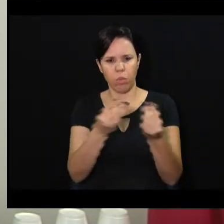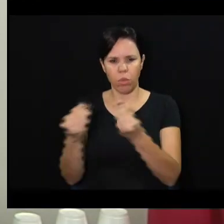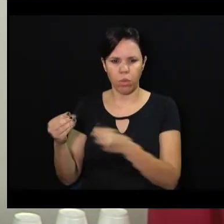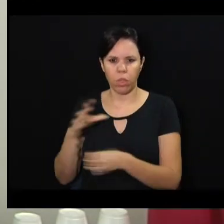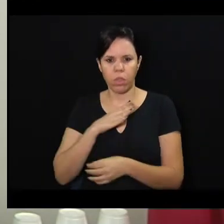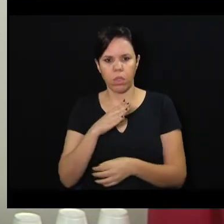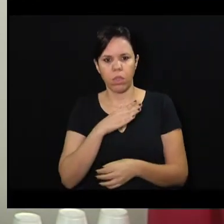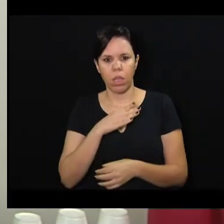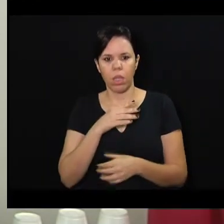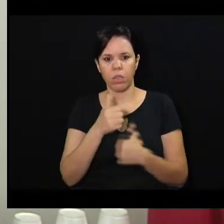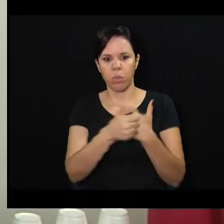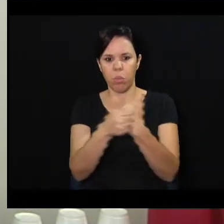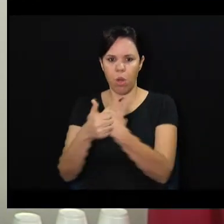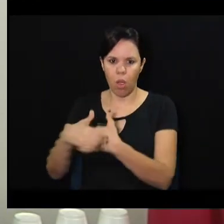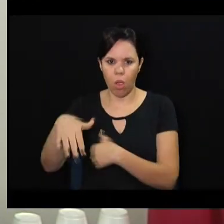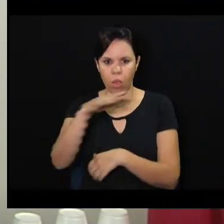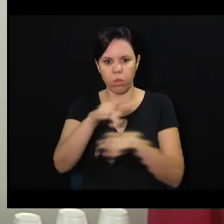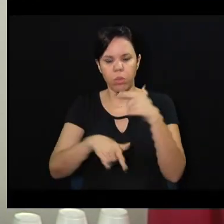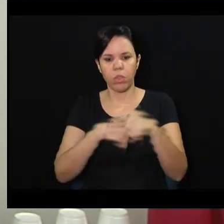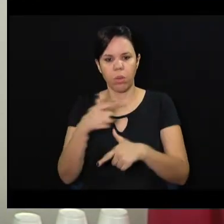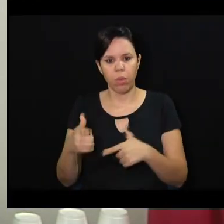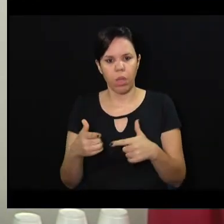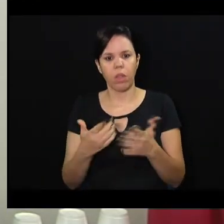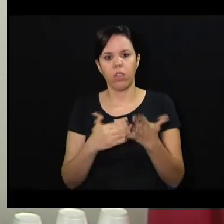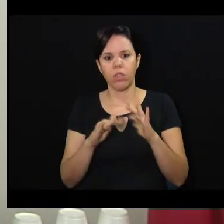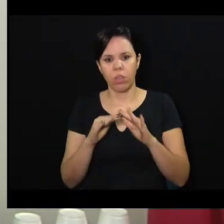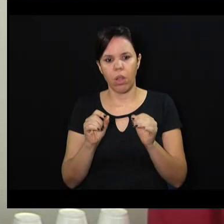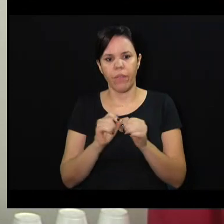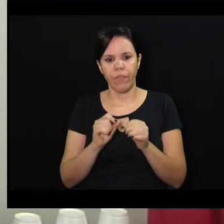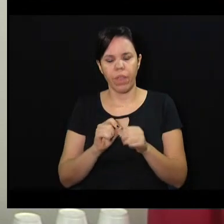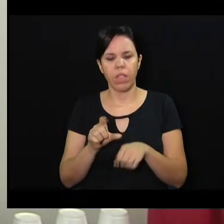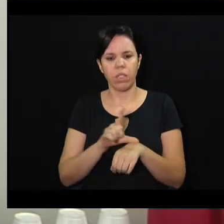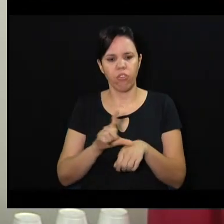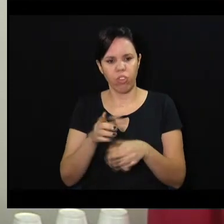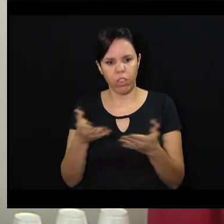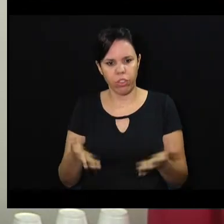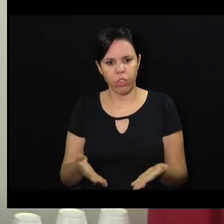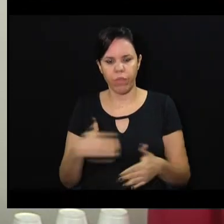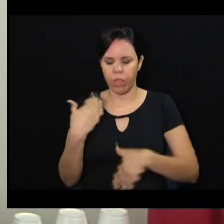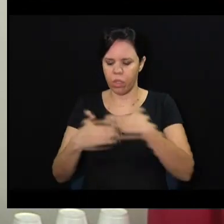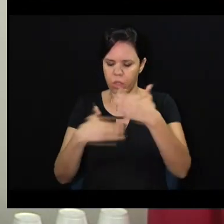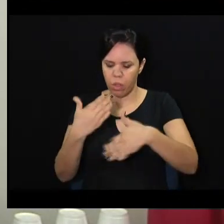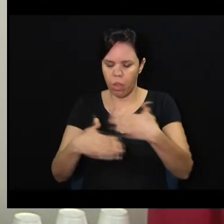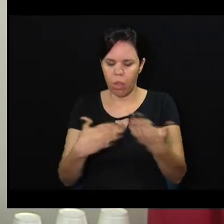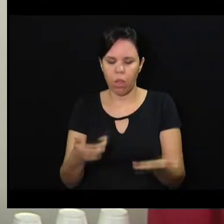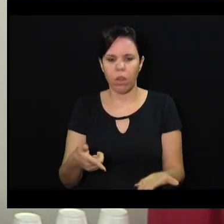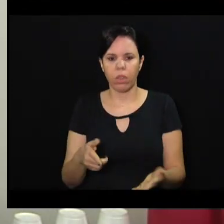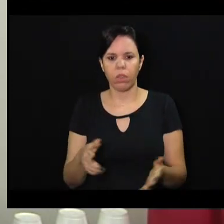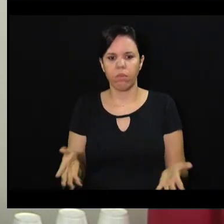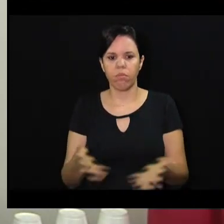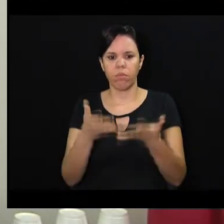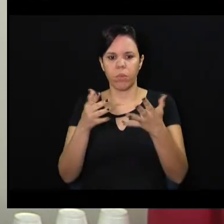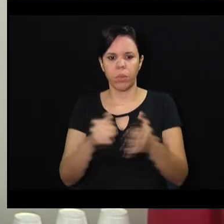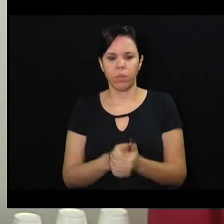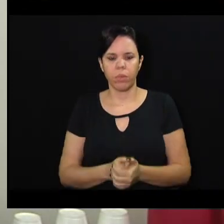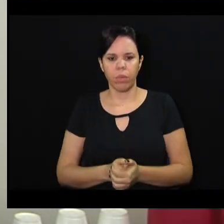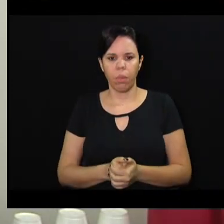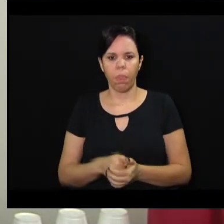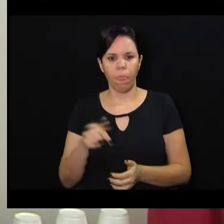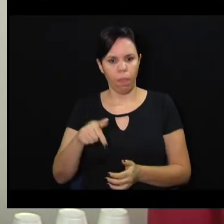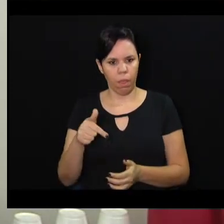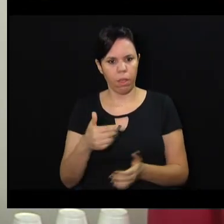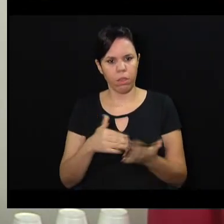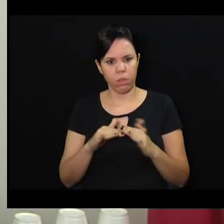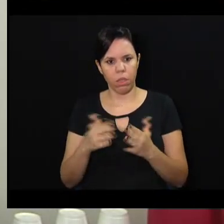região. Pelo trabalho que a Escola do Legislativo vem desenvolvendo ao longo desses anos, a Campinas, a gente aqui na escola, a gente recebe